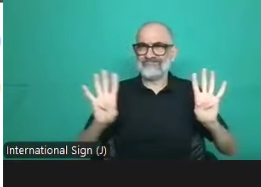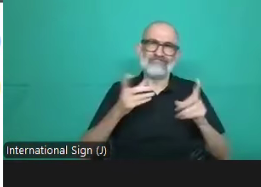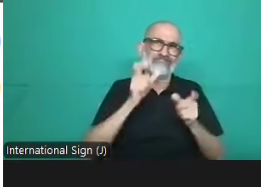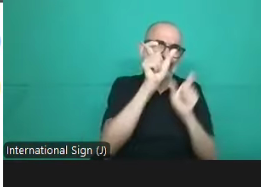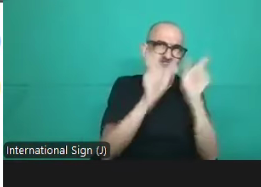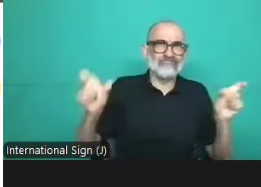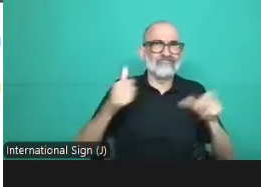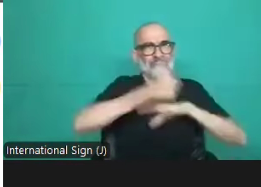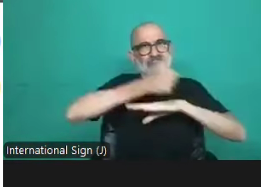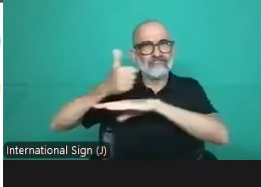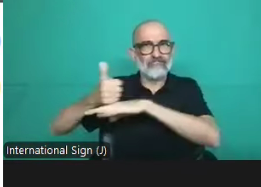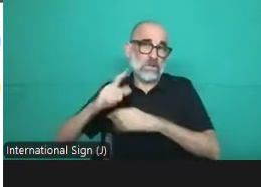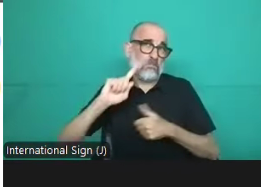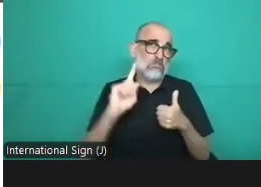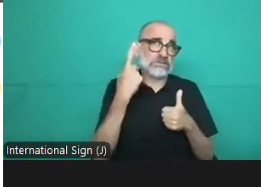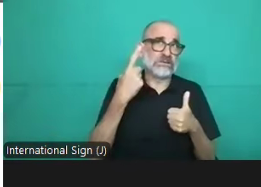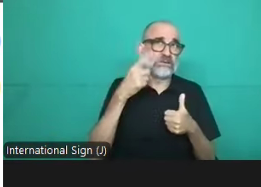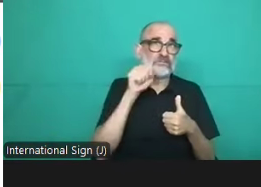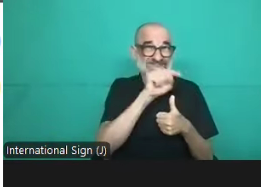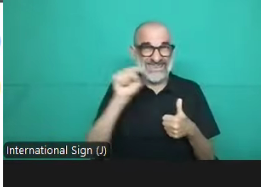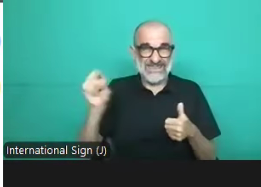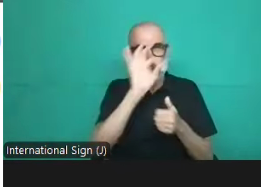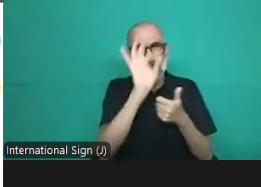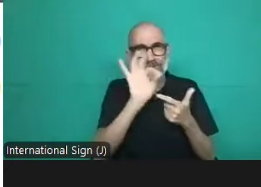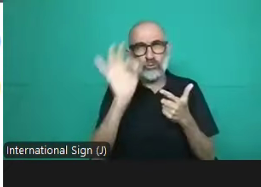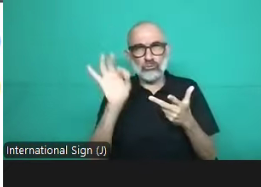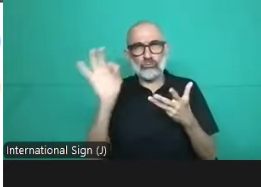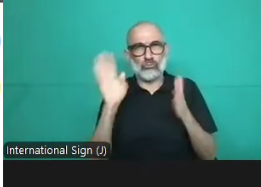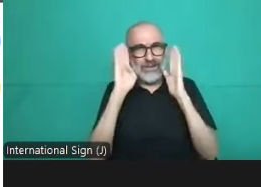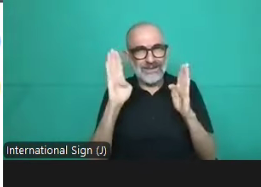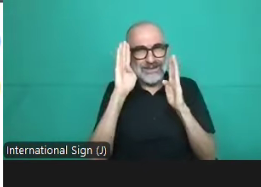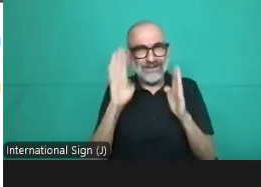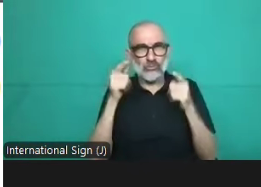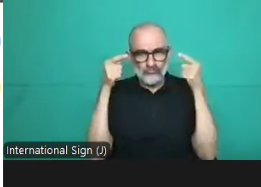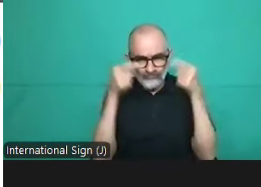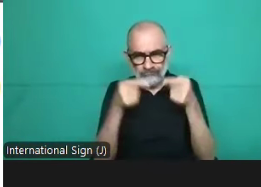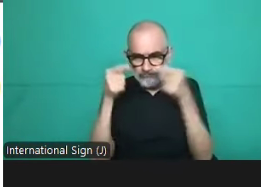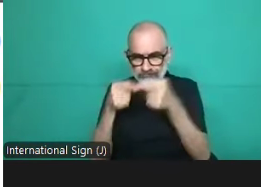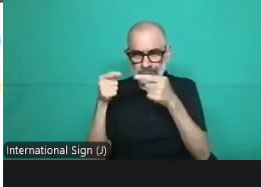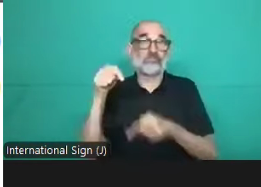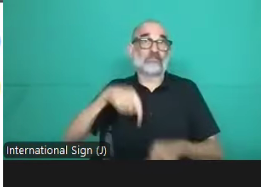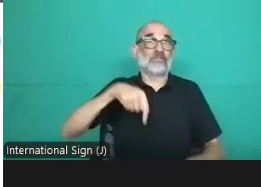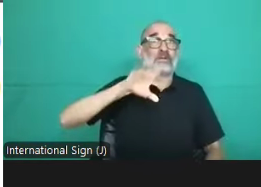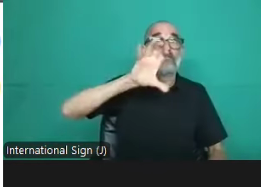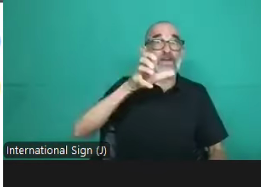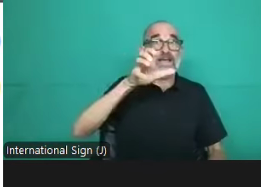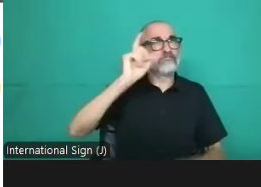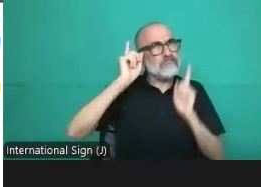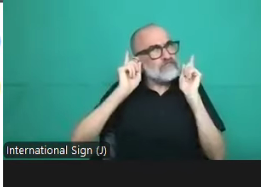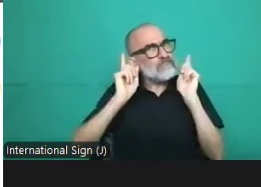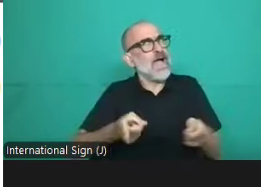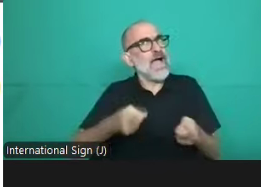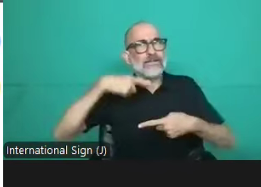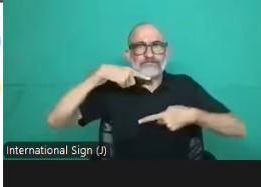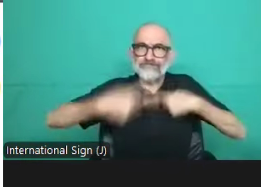um braço mais operacional e que vai cuidar da parte mais ambulatorial, que liga a atenção primária à atenção hospitalar,